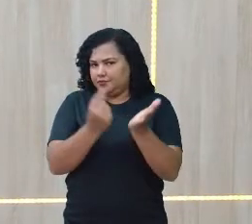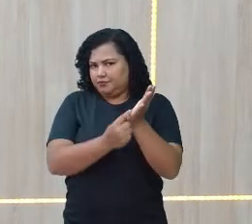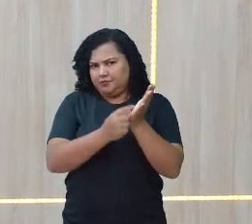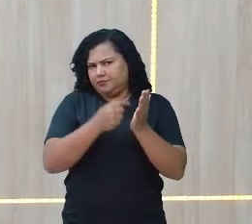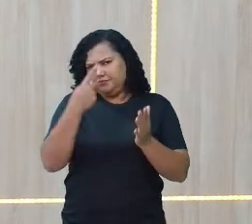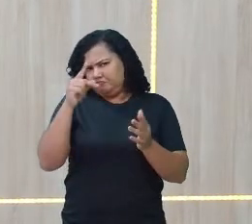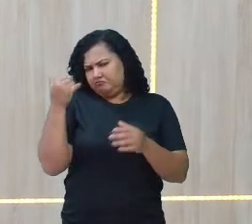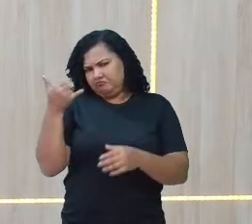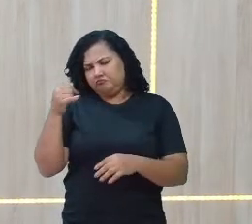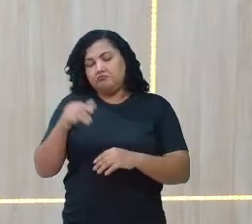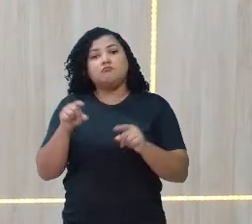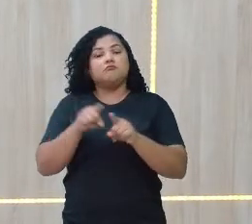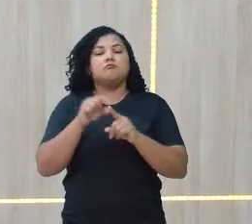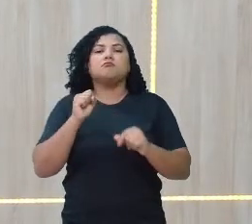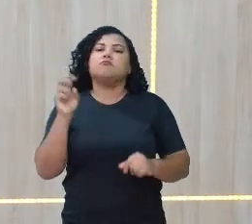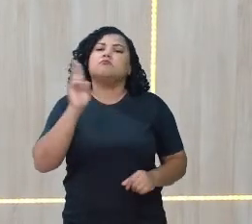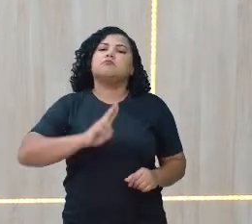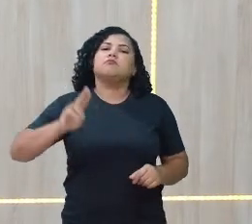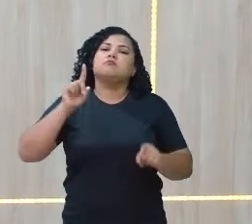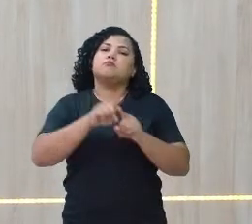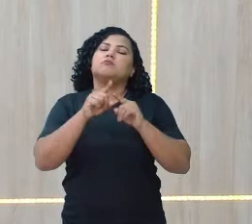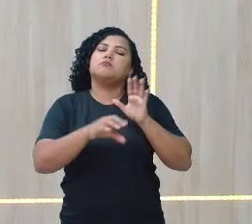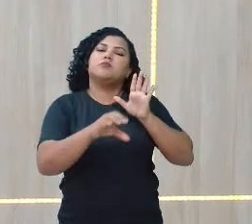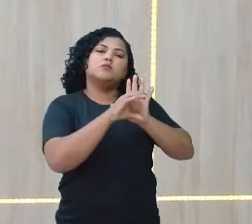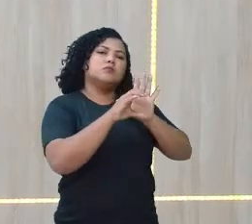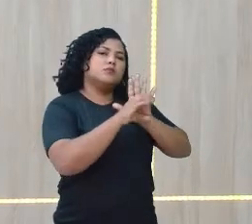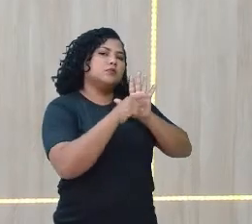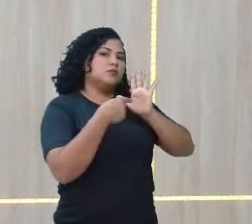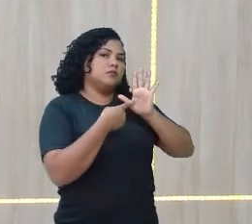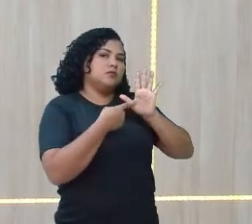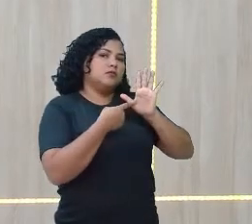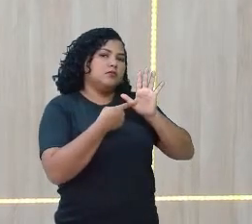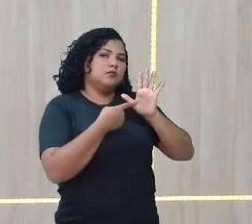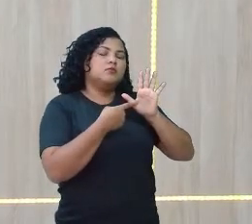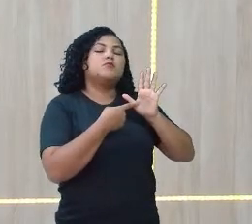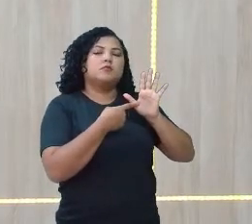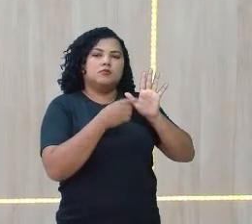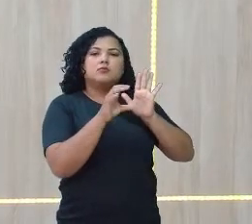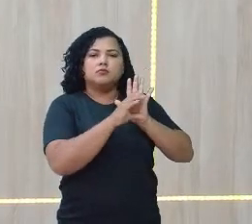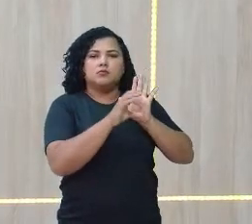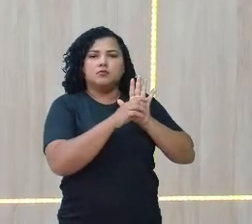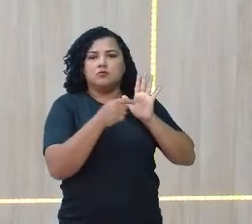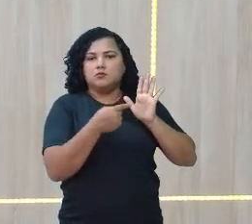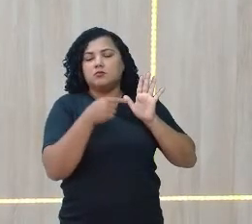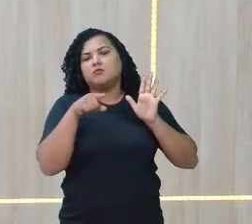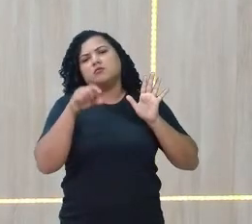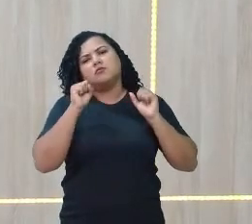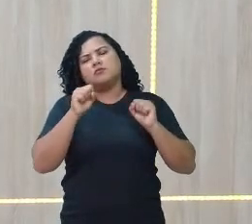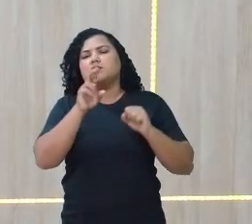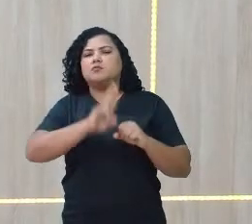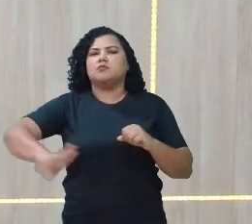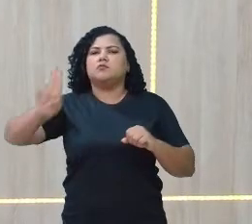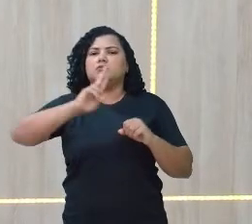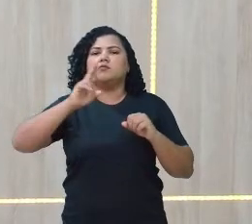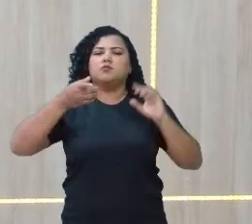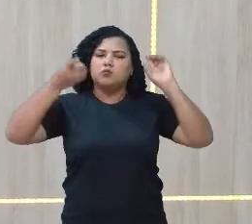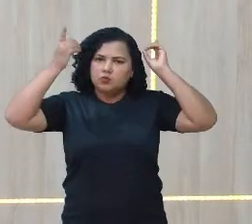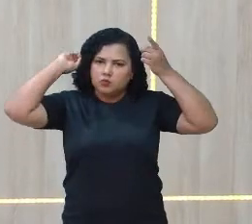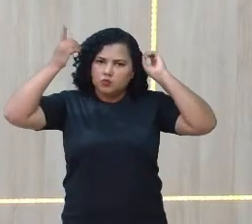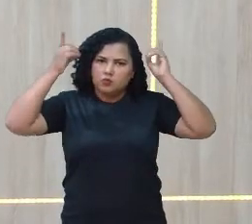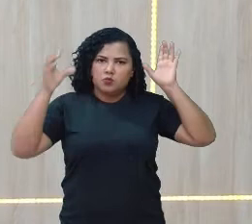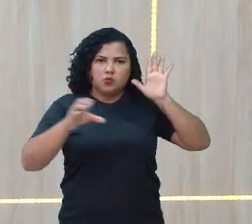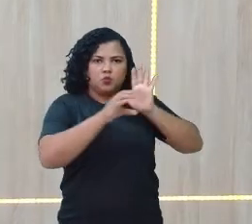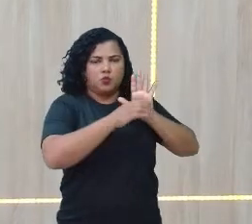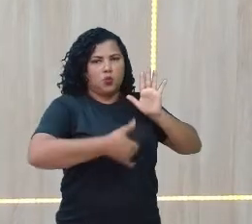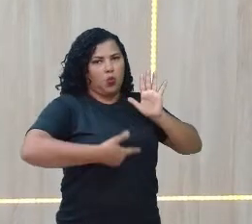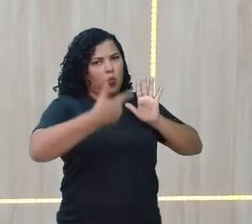podem utilizar também, né? O QR Code vai aparecer aí, ó, no cantinho da tela de vocês, para quem utiliza o sistema Android. O Biro está me quebrando, não